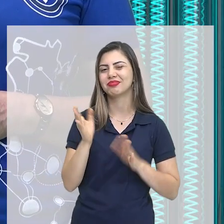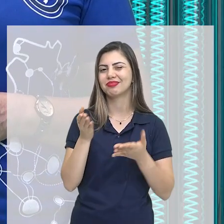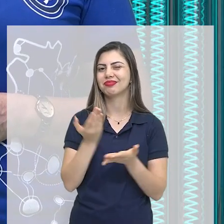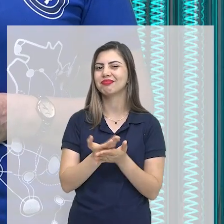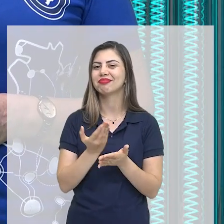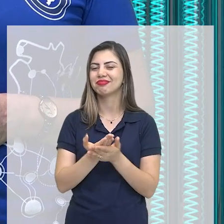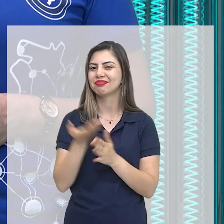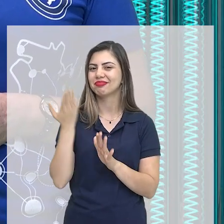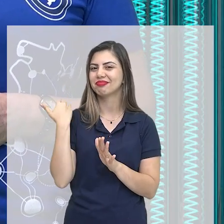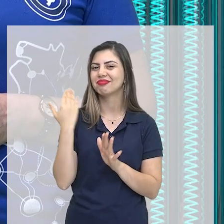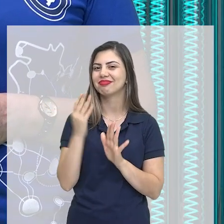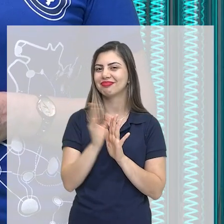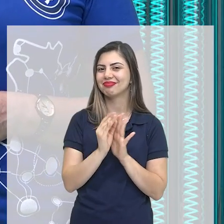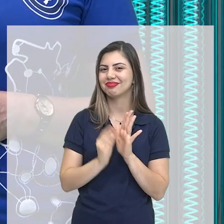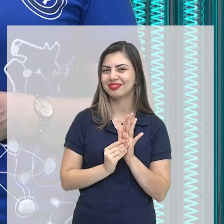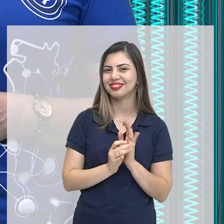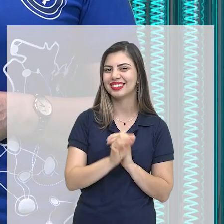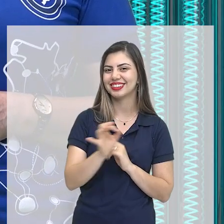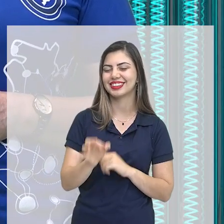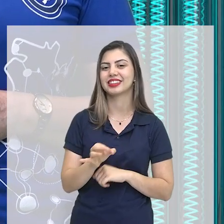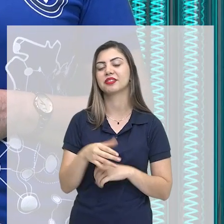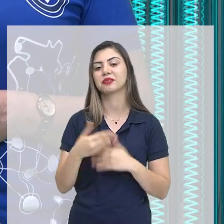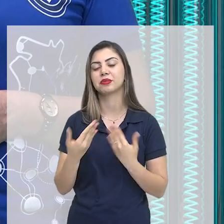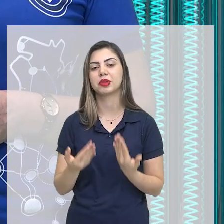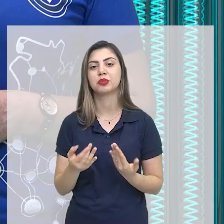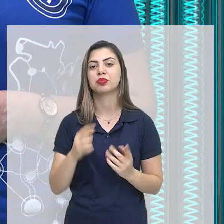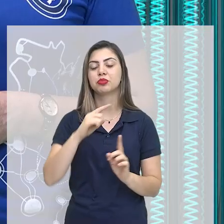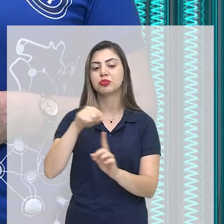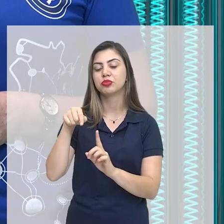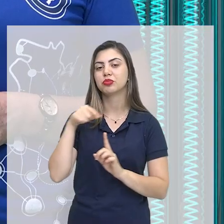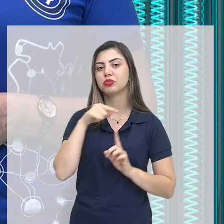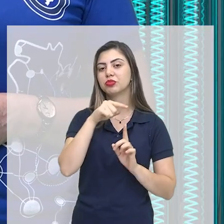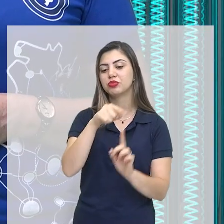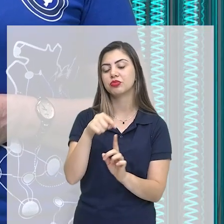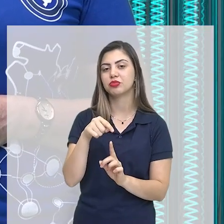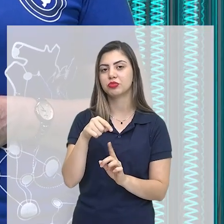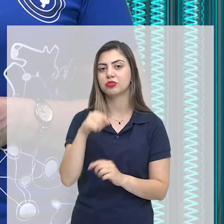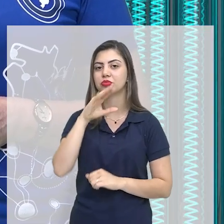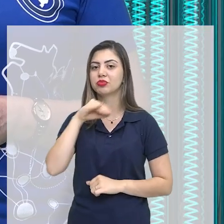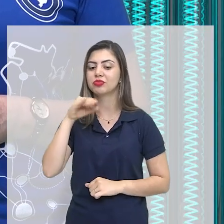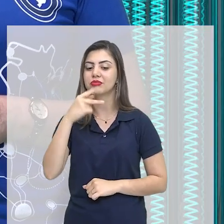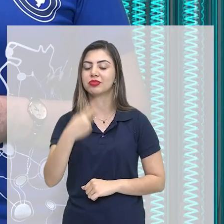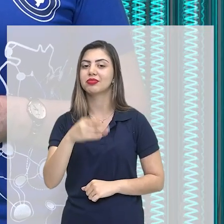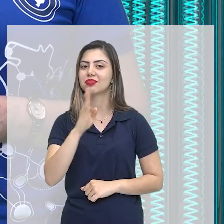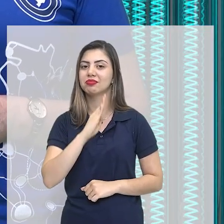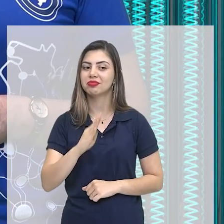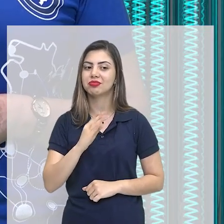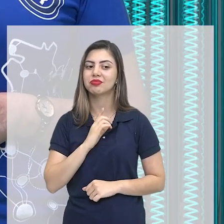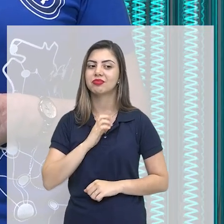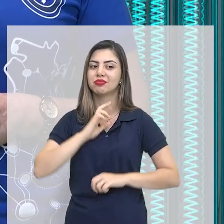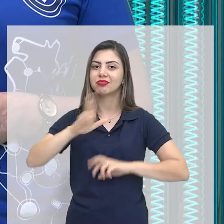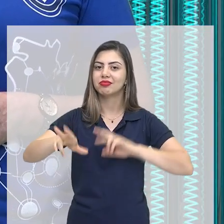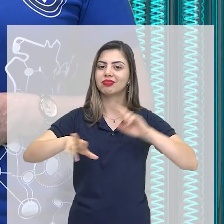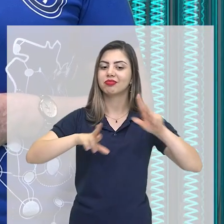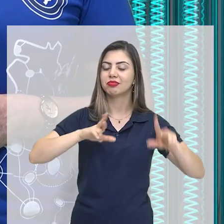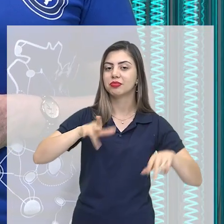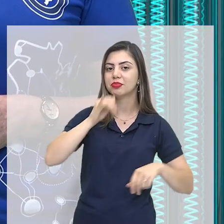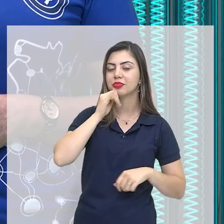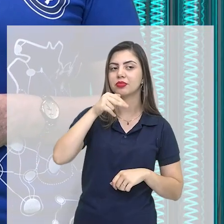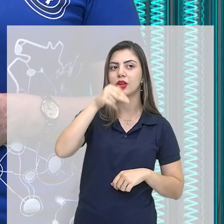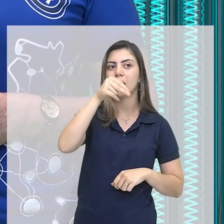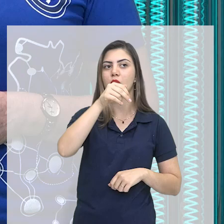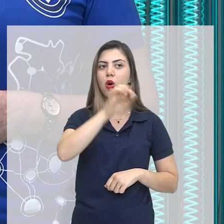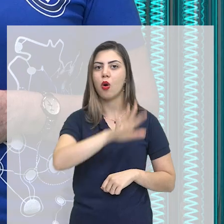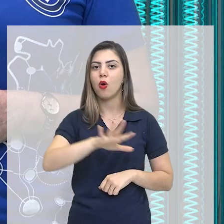outro momento esse assunto. E os falares dos brasileiros são diferentes. Na região